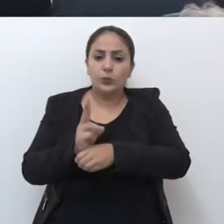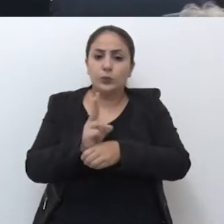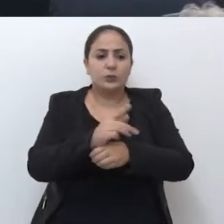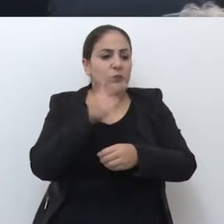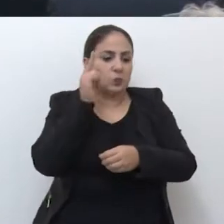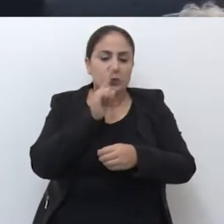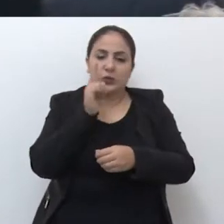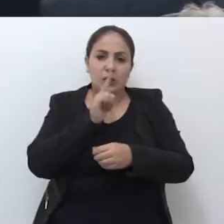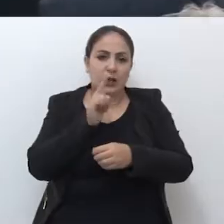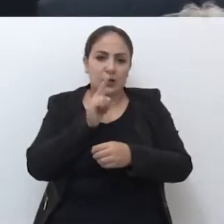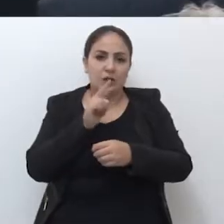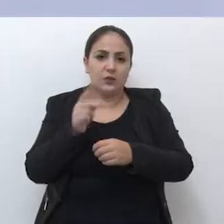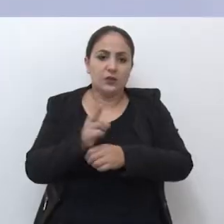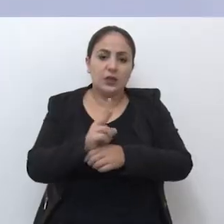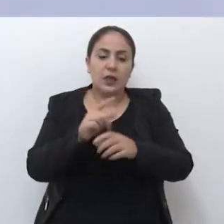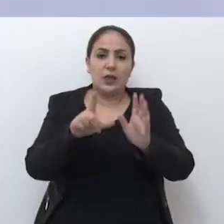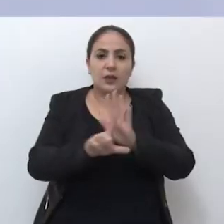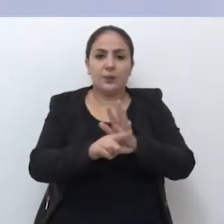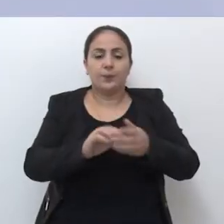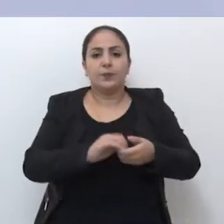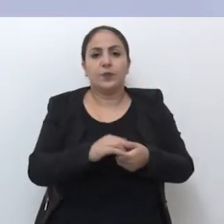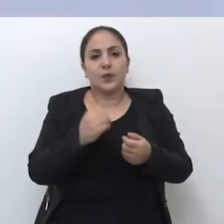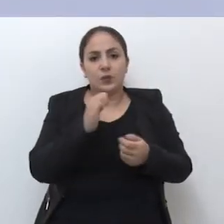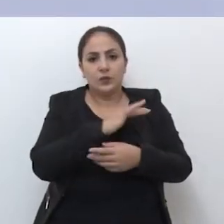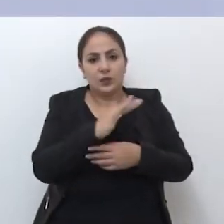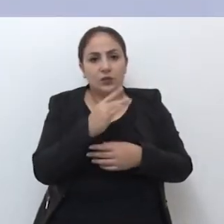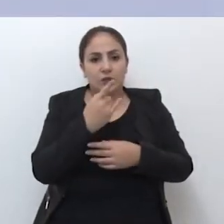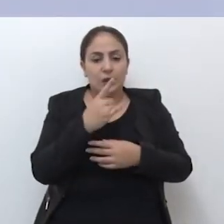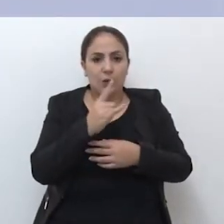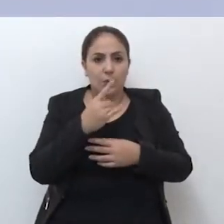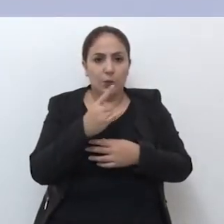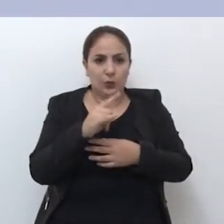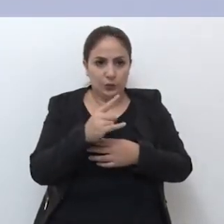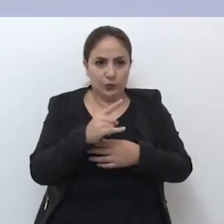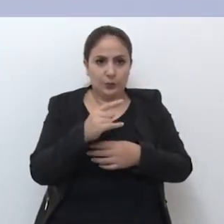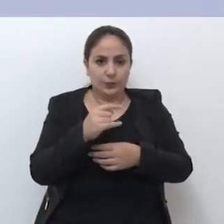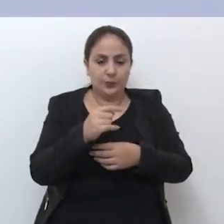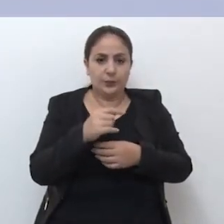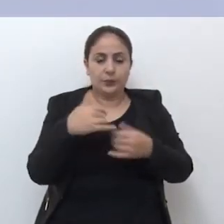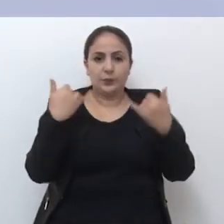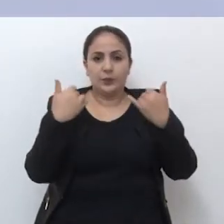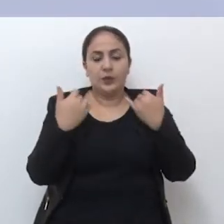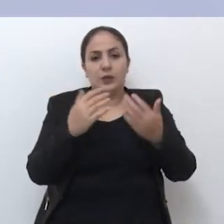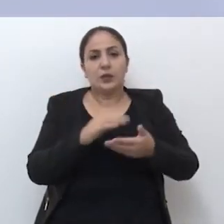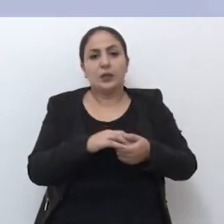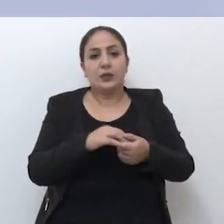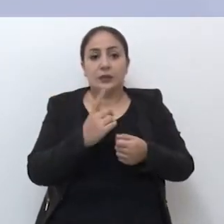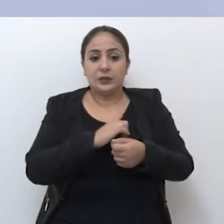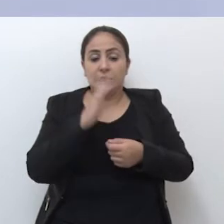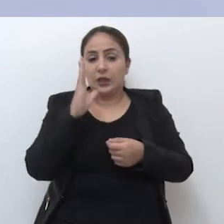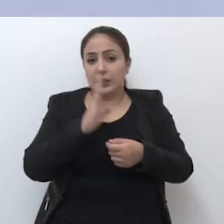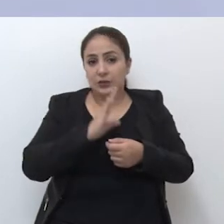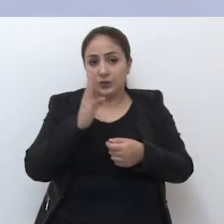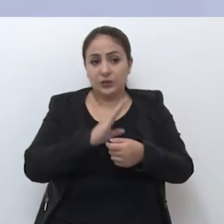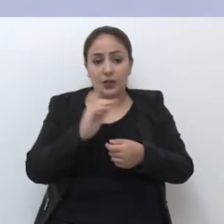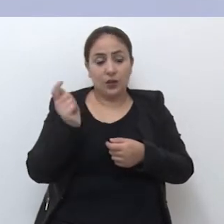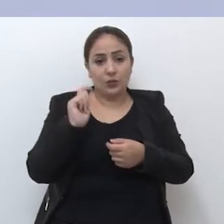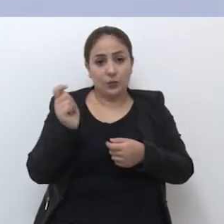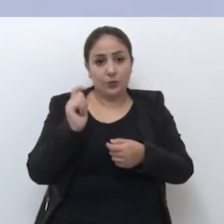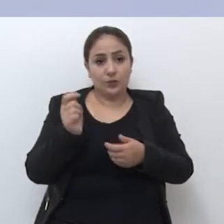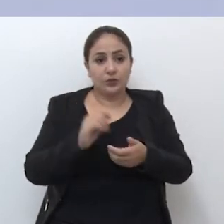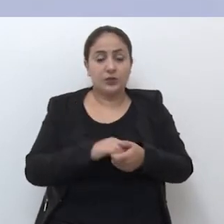para fiscalizar a lei. Os estudantes da última série do ensino médio da rede pública terão